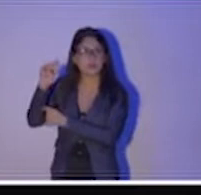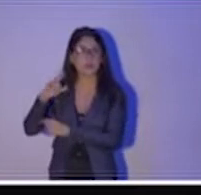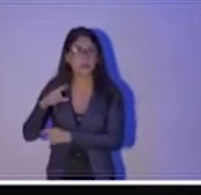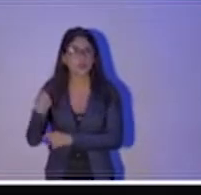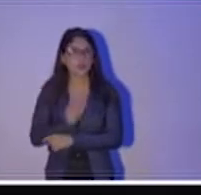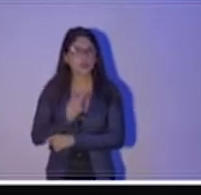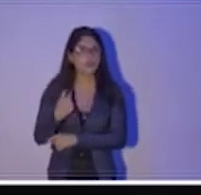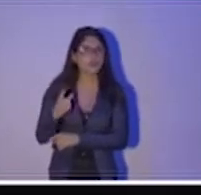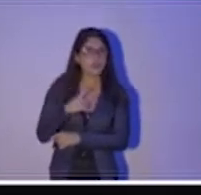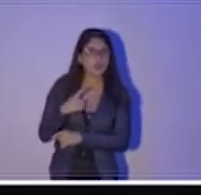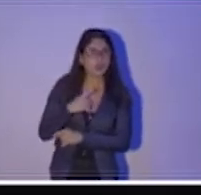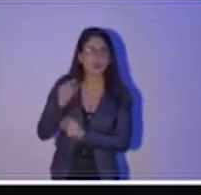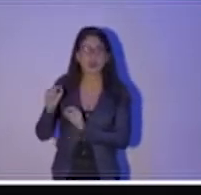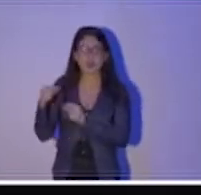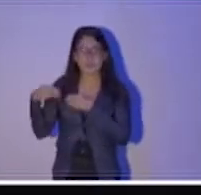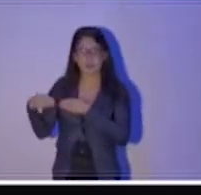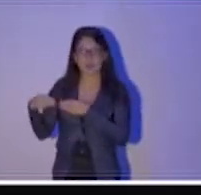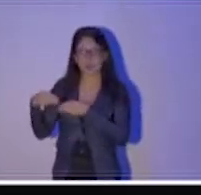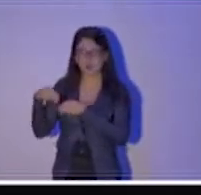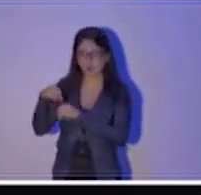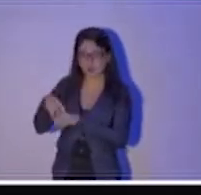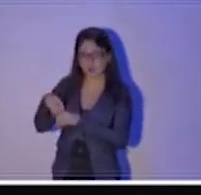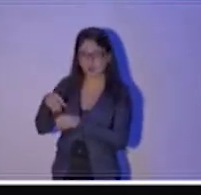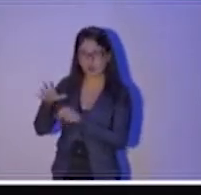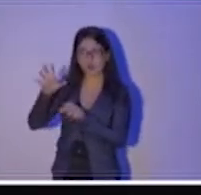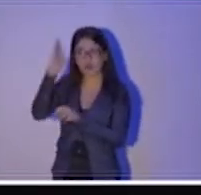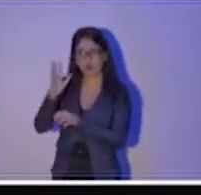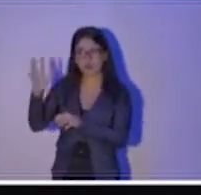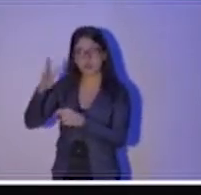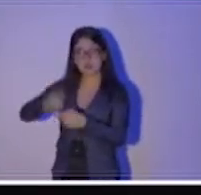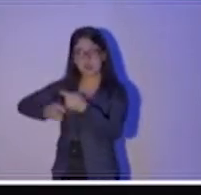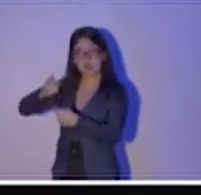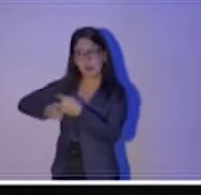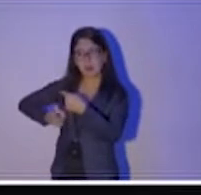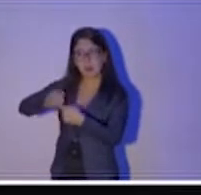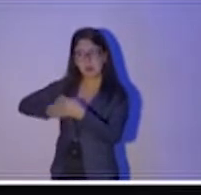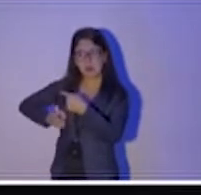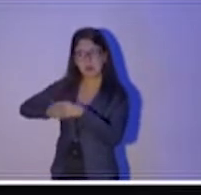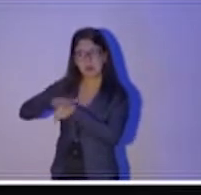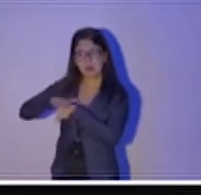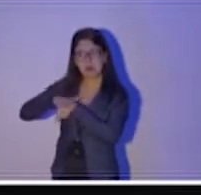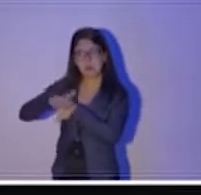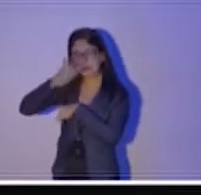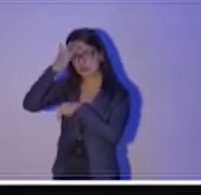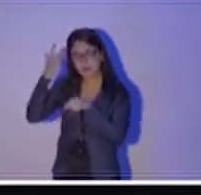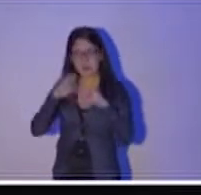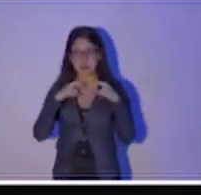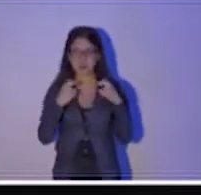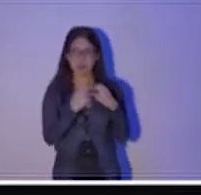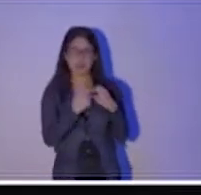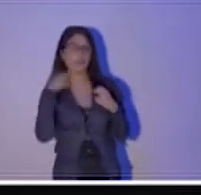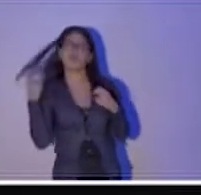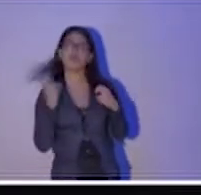discutindo com o Ministério da Educação os rumos do PRO-ABNCC. As pessoas sentavam juntas e eu comecei a